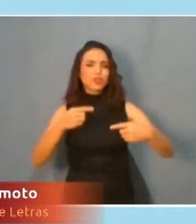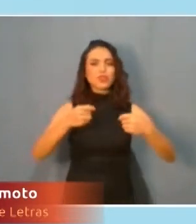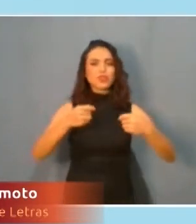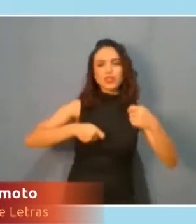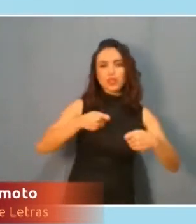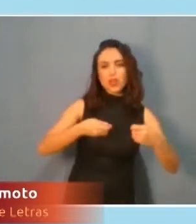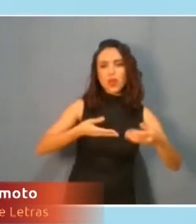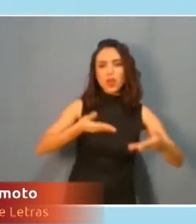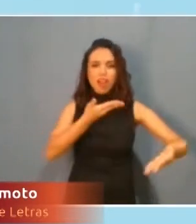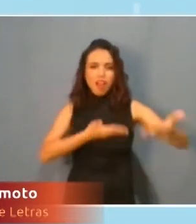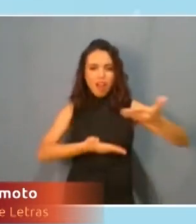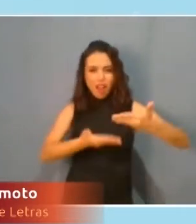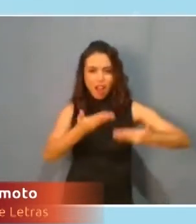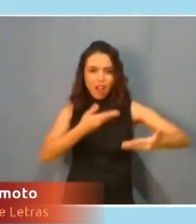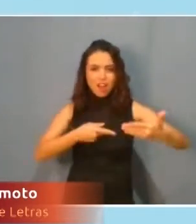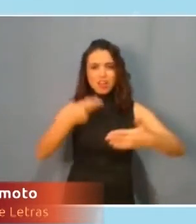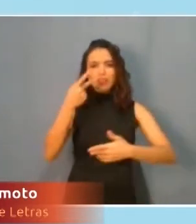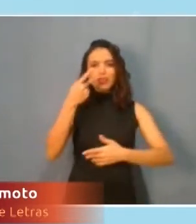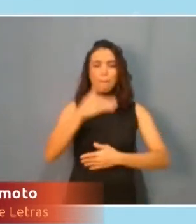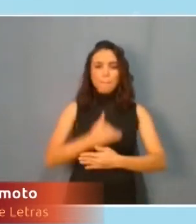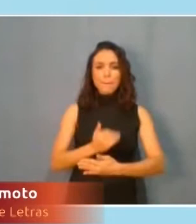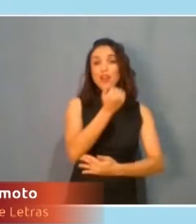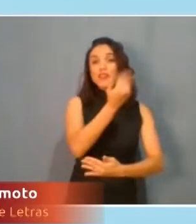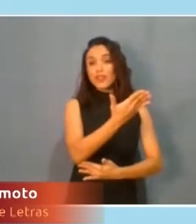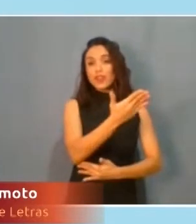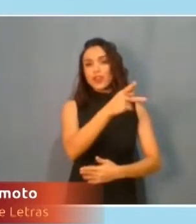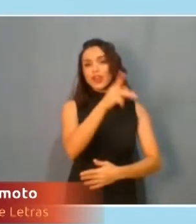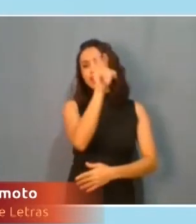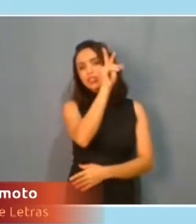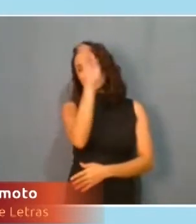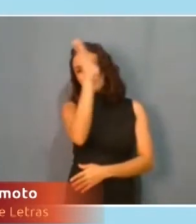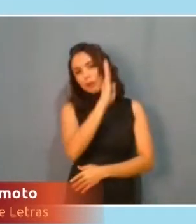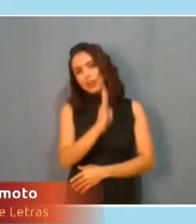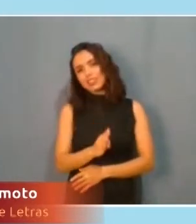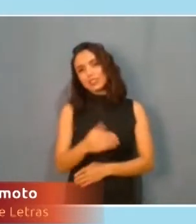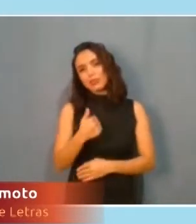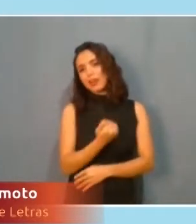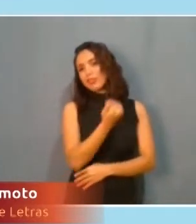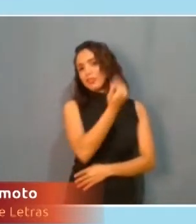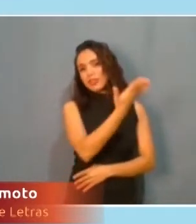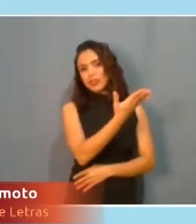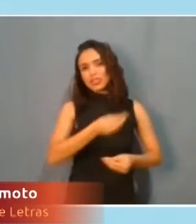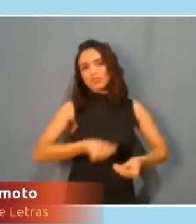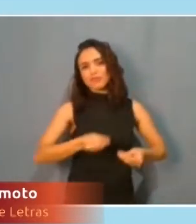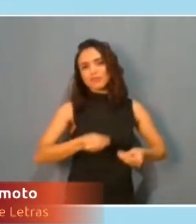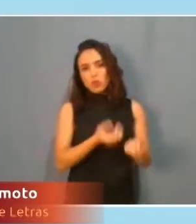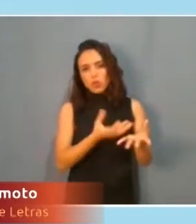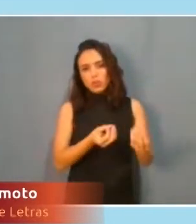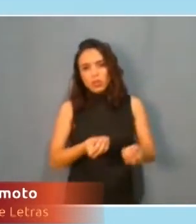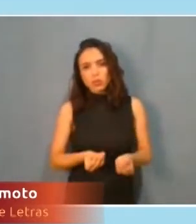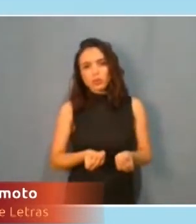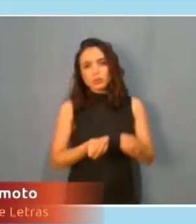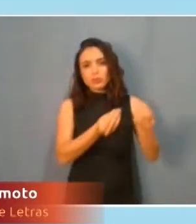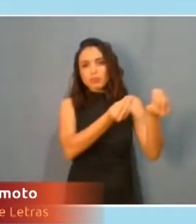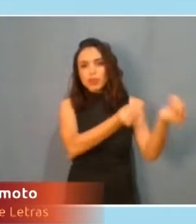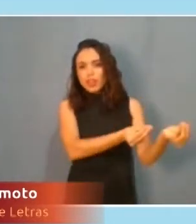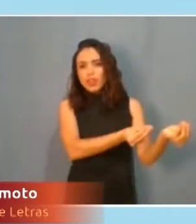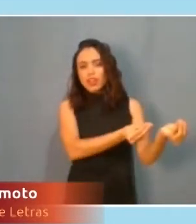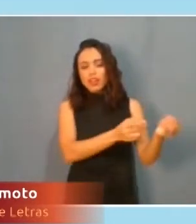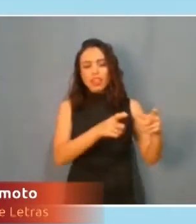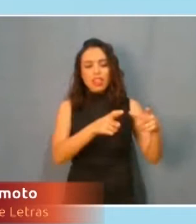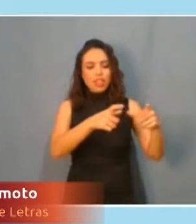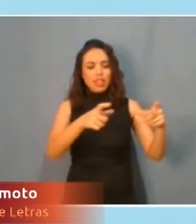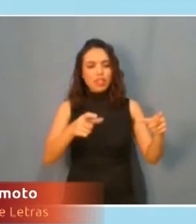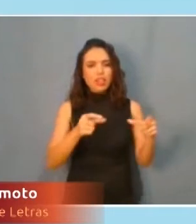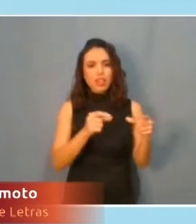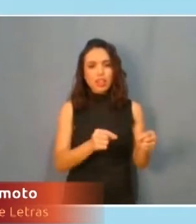soja, milho, muito dessa exportação não é para alimentar humanos, é para alimentar animais.